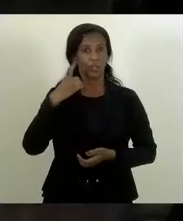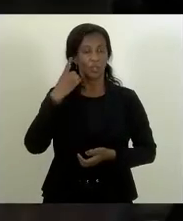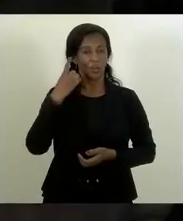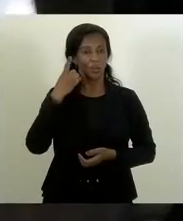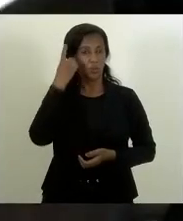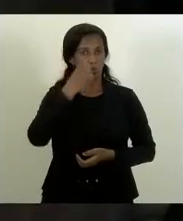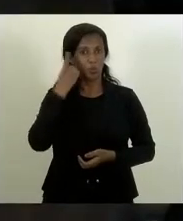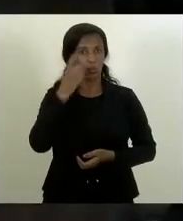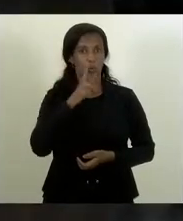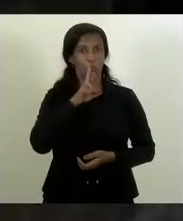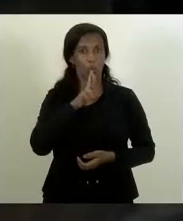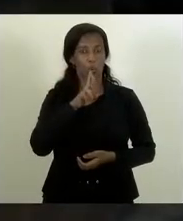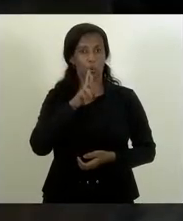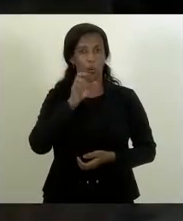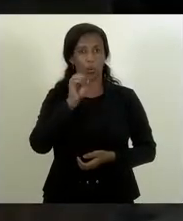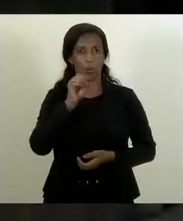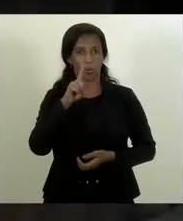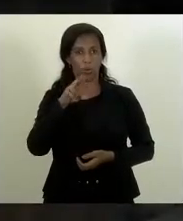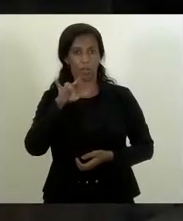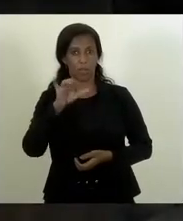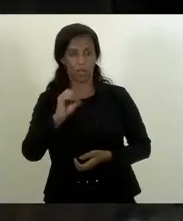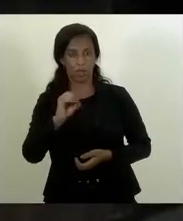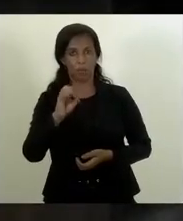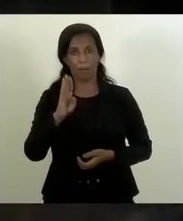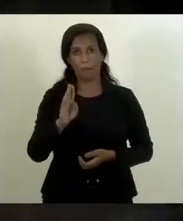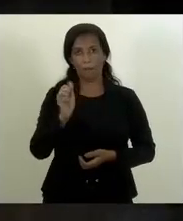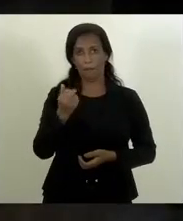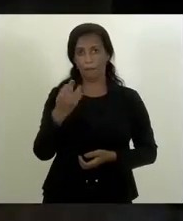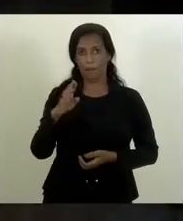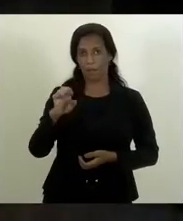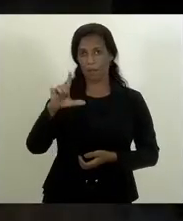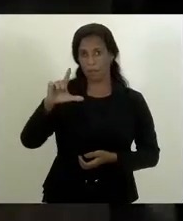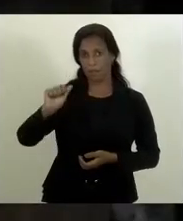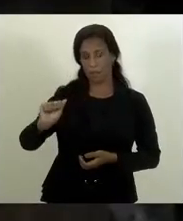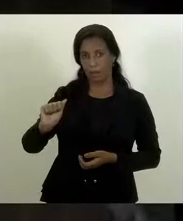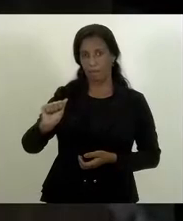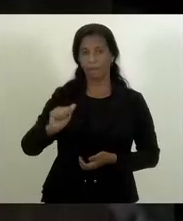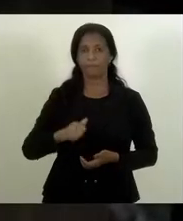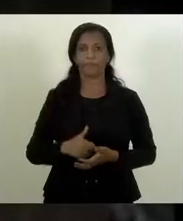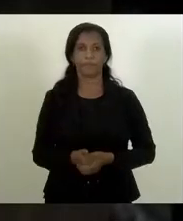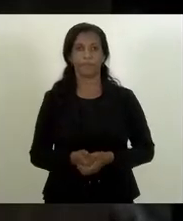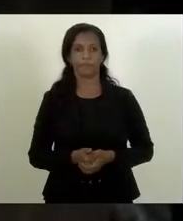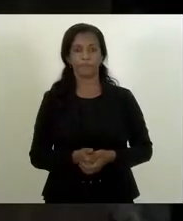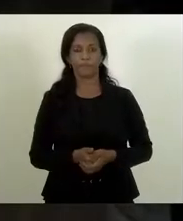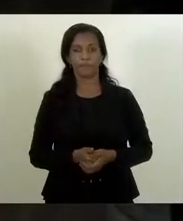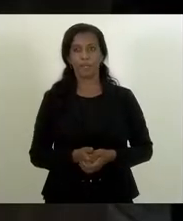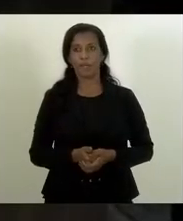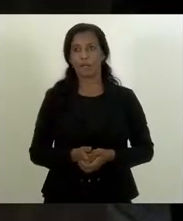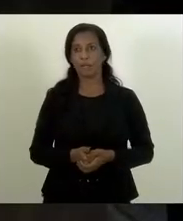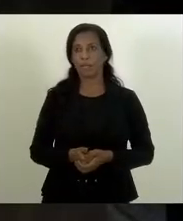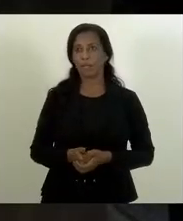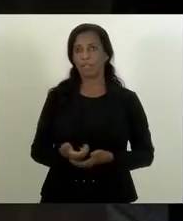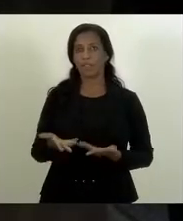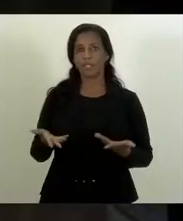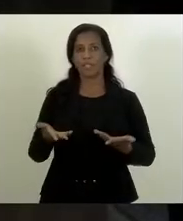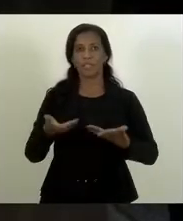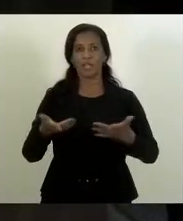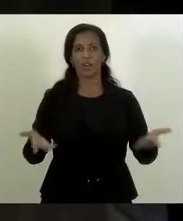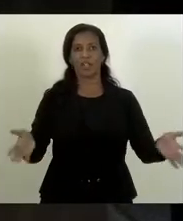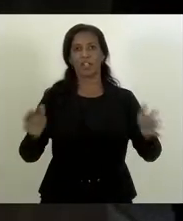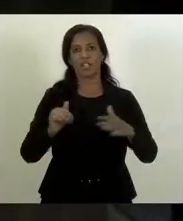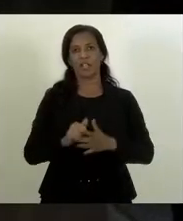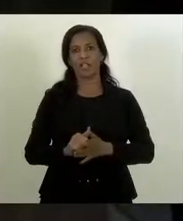Rodrigo Bacelar presta, concedendo o prêmio Dandara e respectivo diploma à senhora Odília